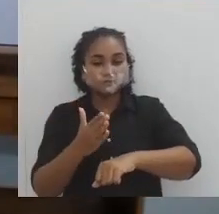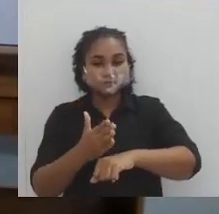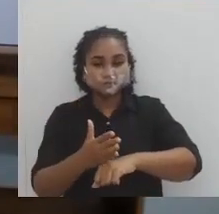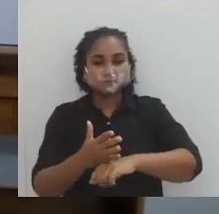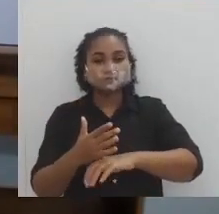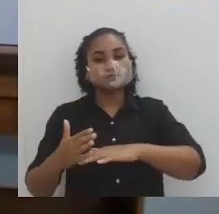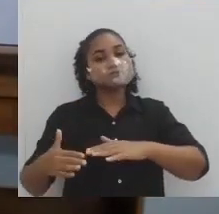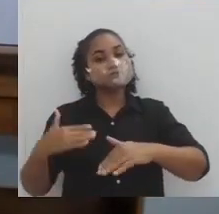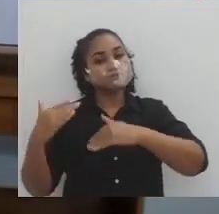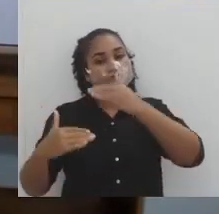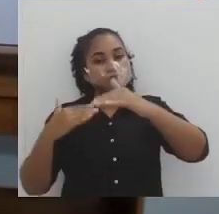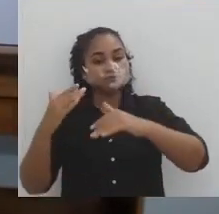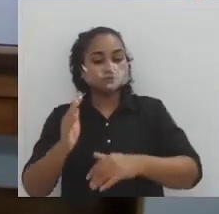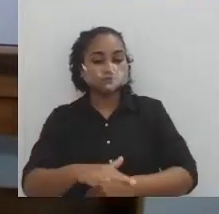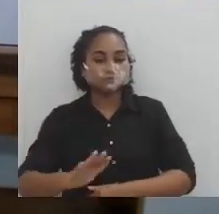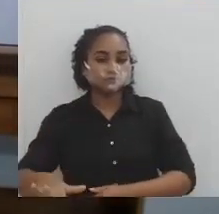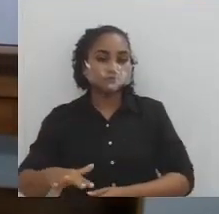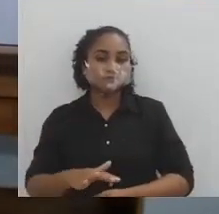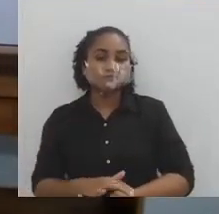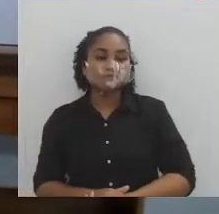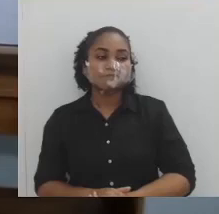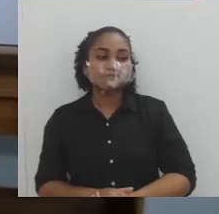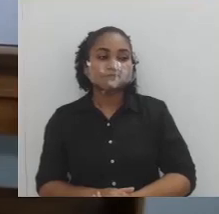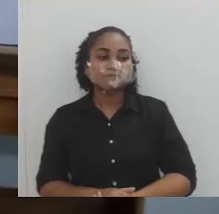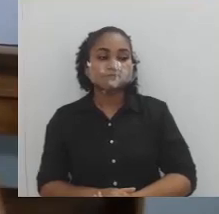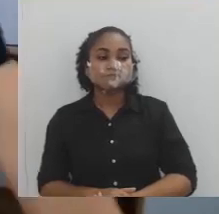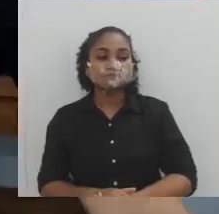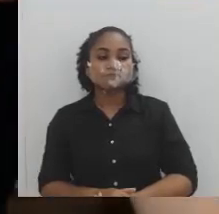do desenvolvimento das crianças.